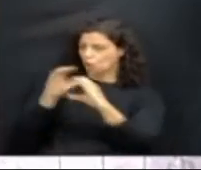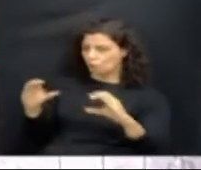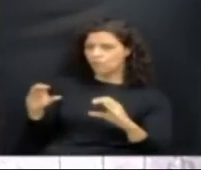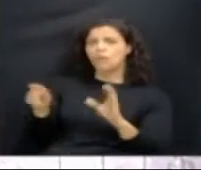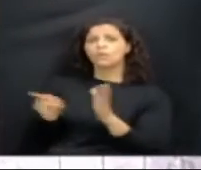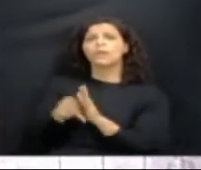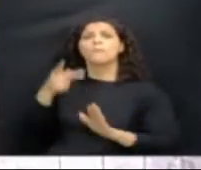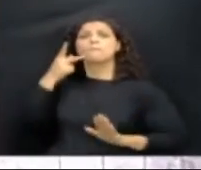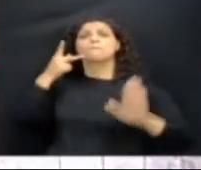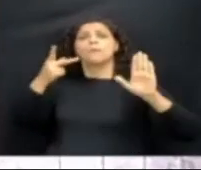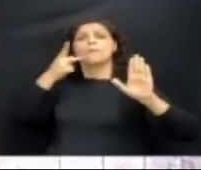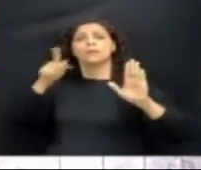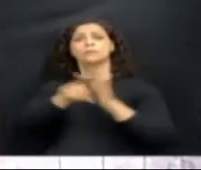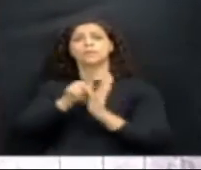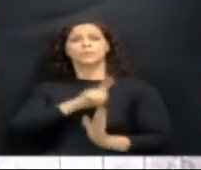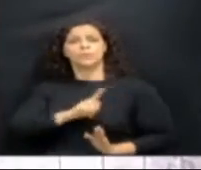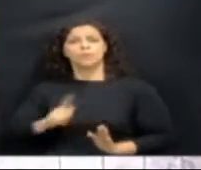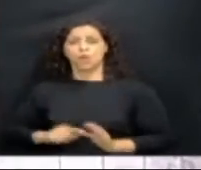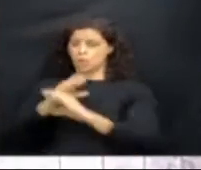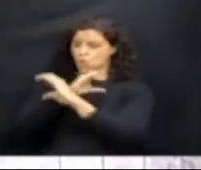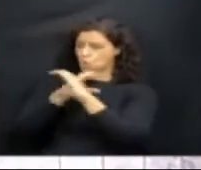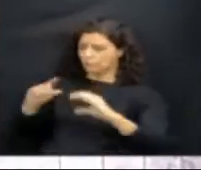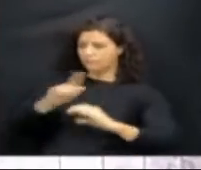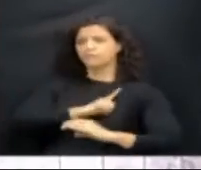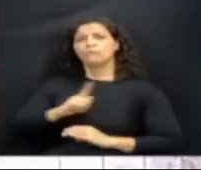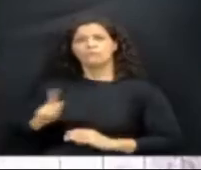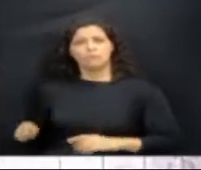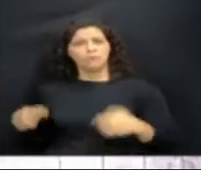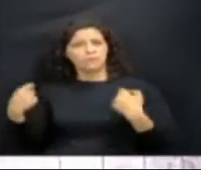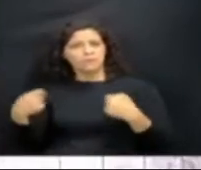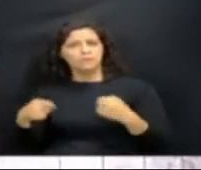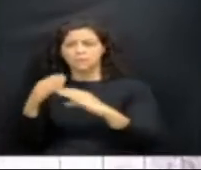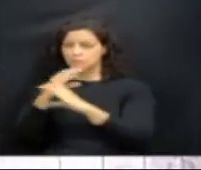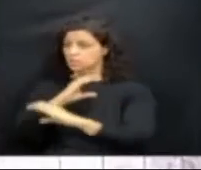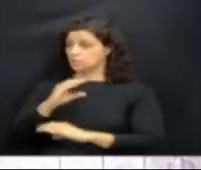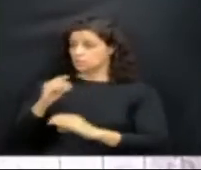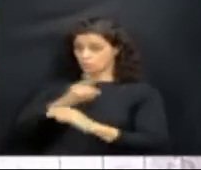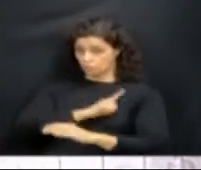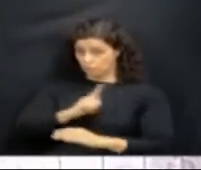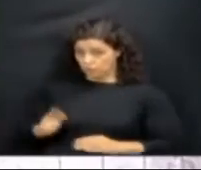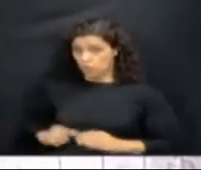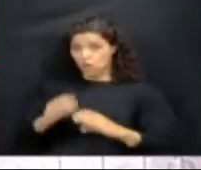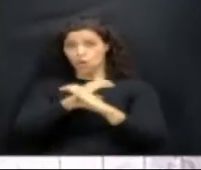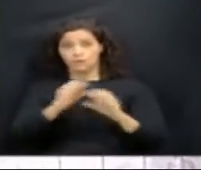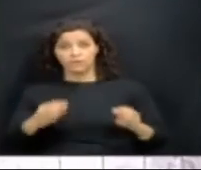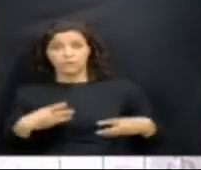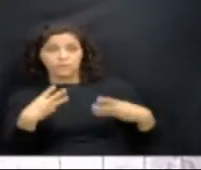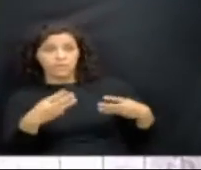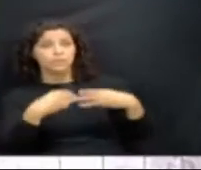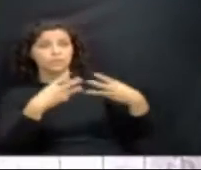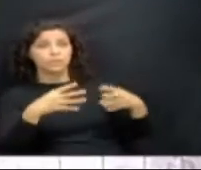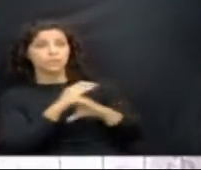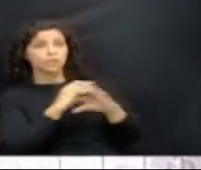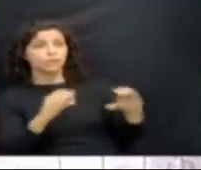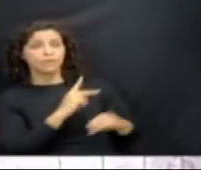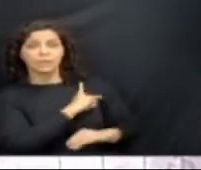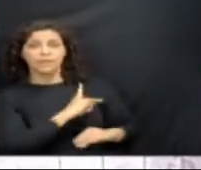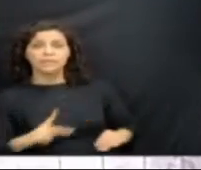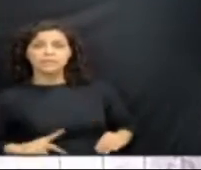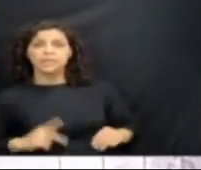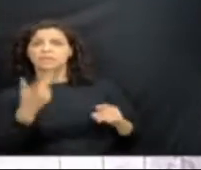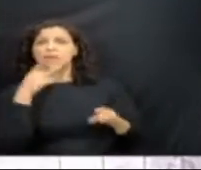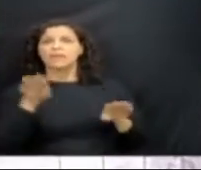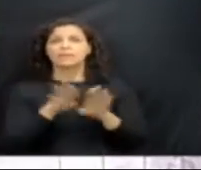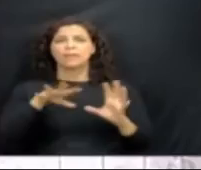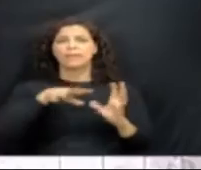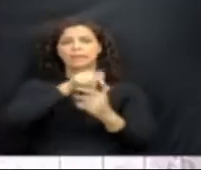palavra do governador. Temos que confiar no governador, que confia no ministro, que confia no presidente, que acredita que a terra é plana e que